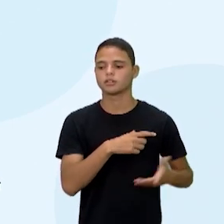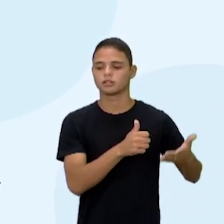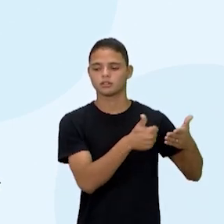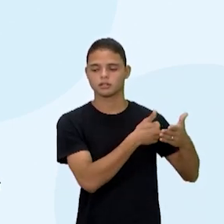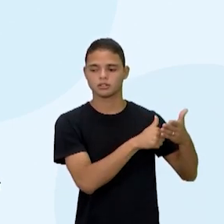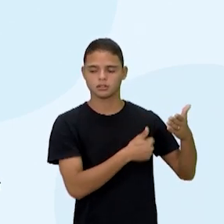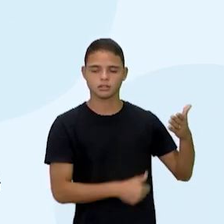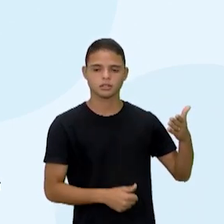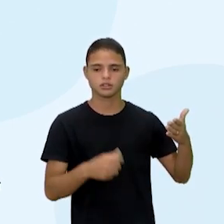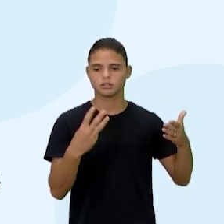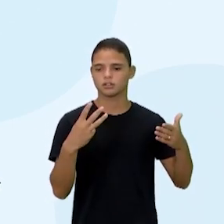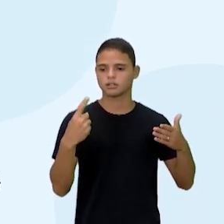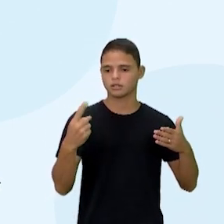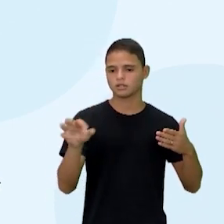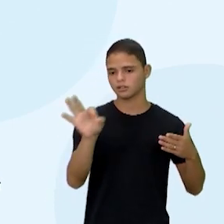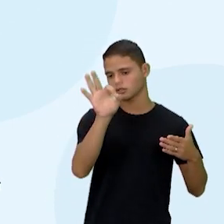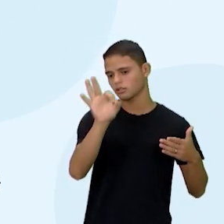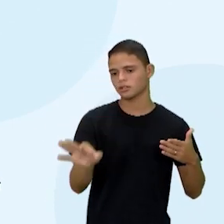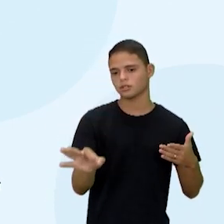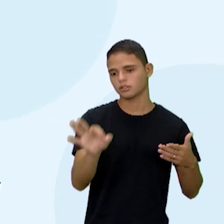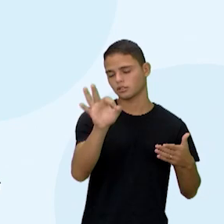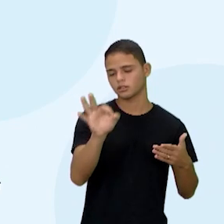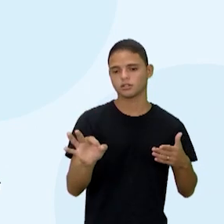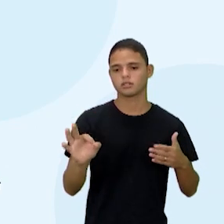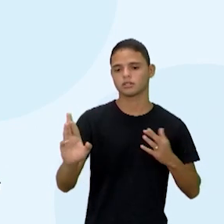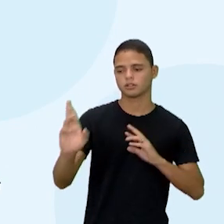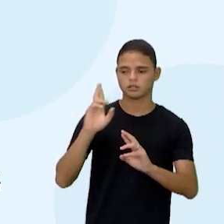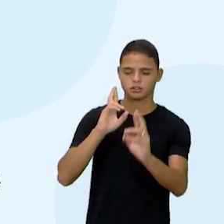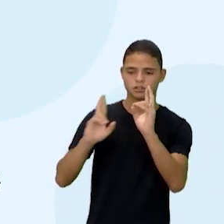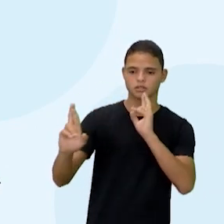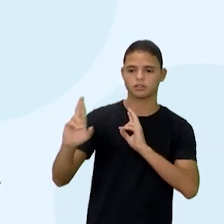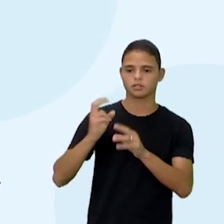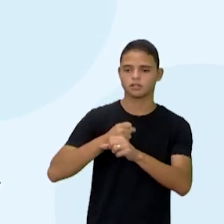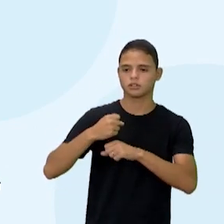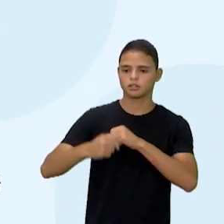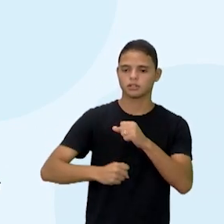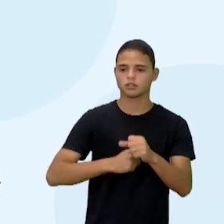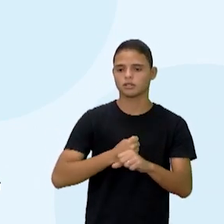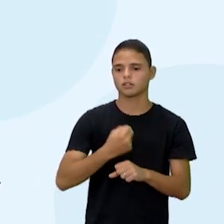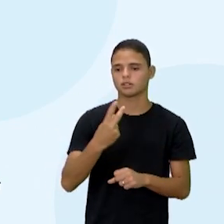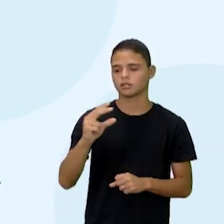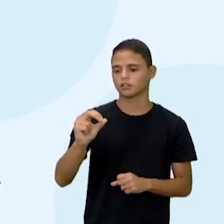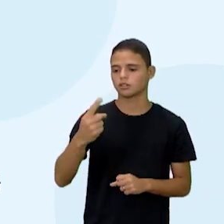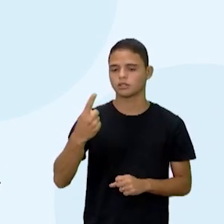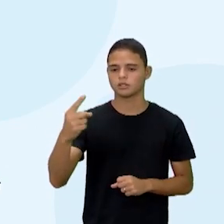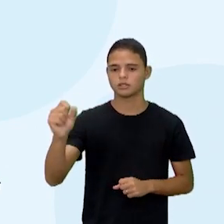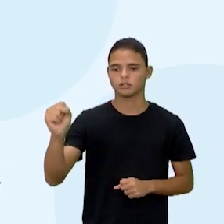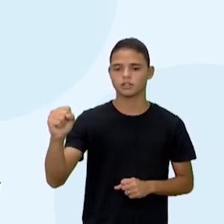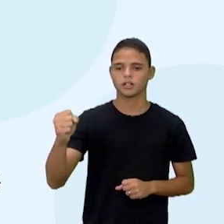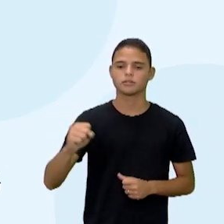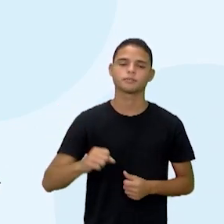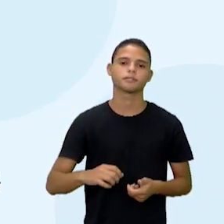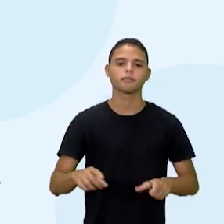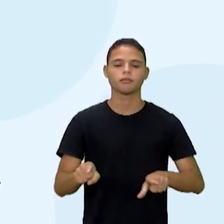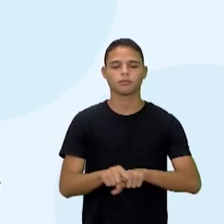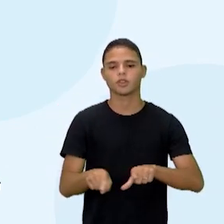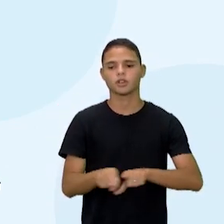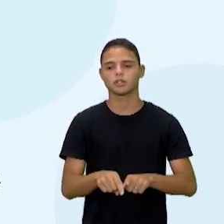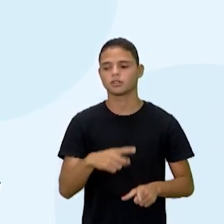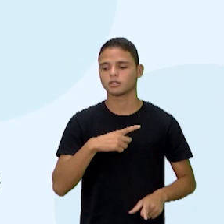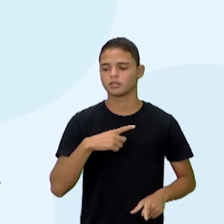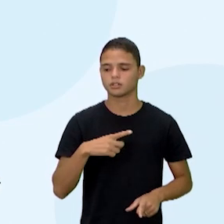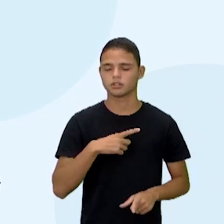de 31% nos resultados do IDESP de 2018. Então, ele saiu de uma nota 6,59 e foi para uma